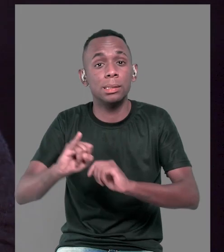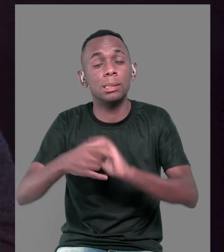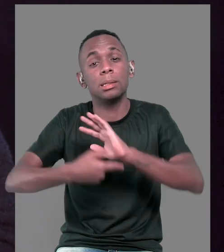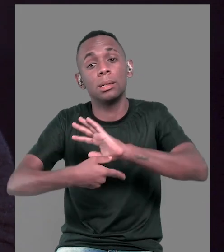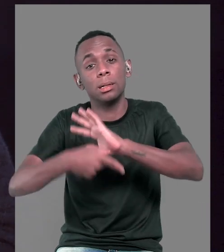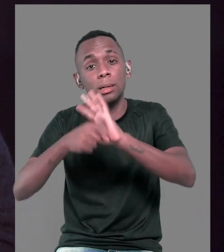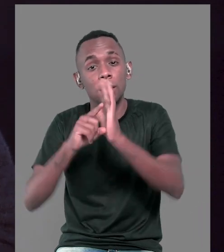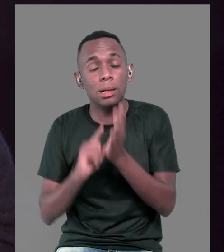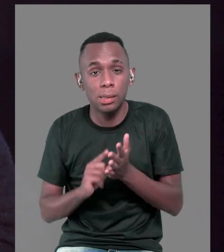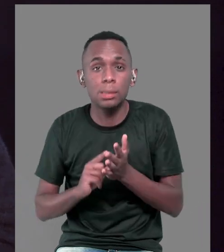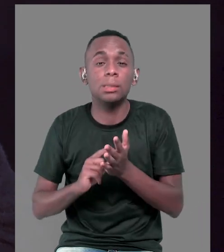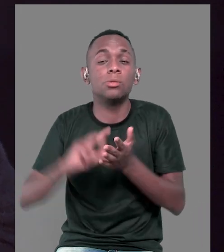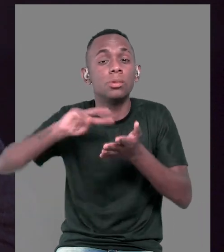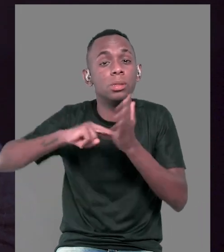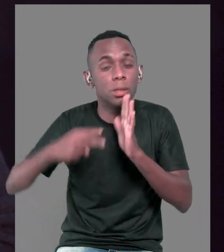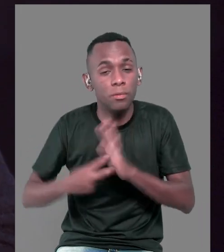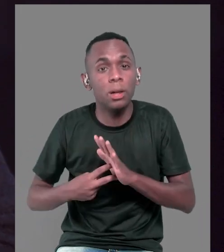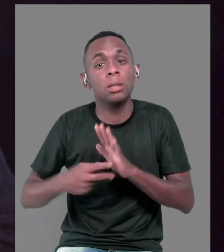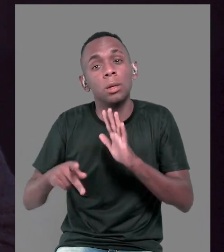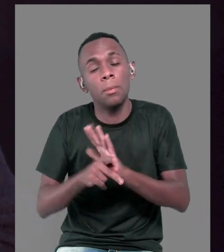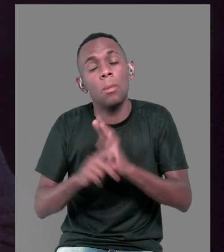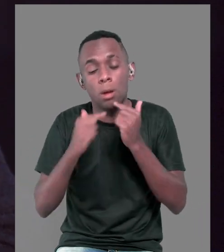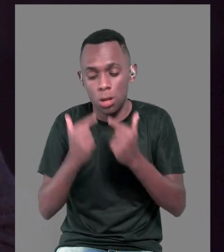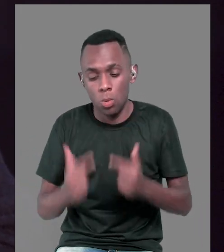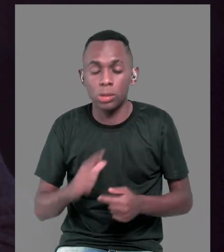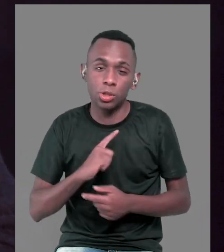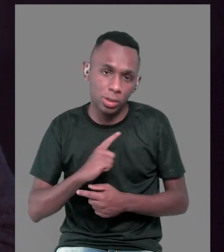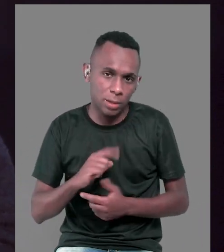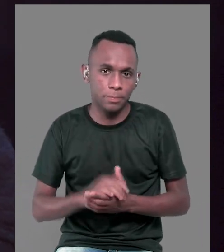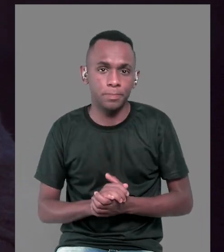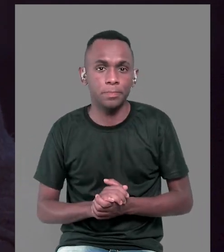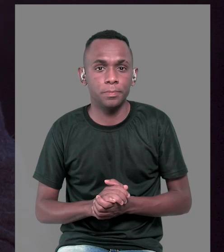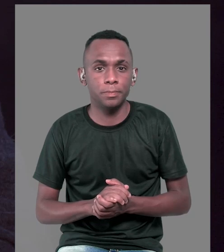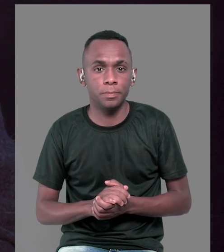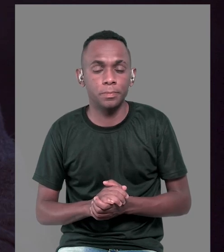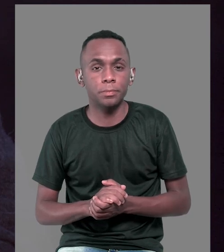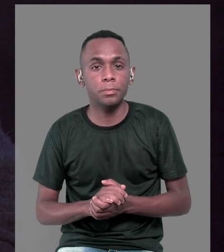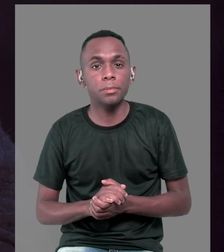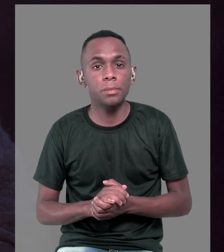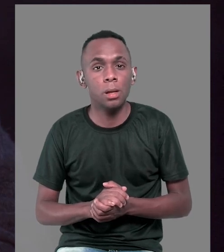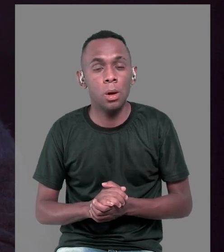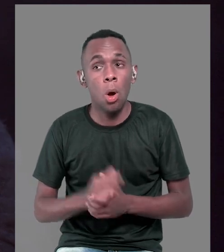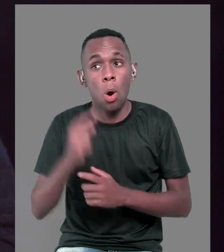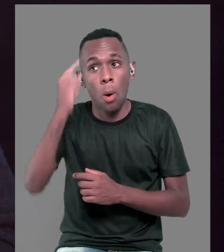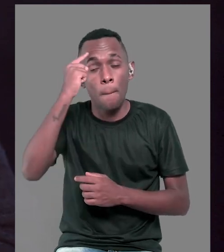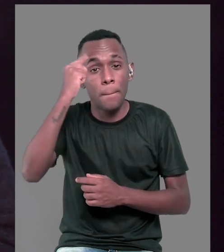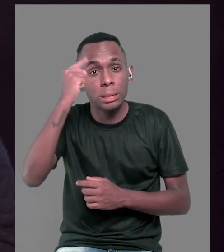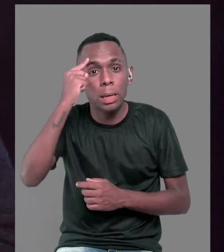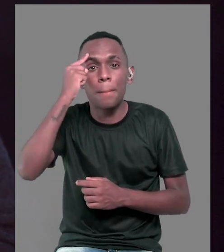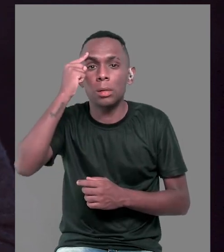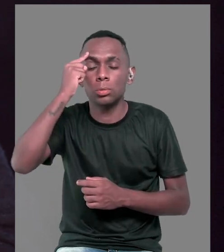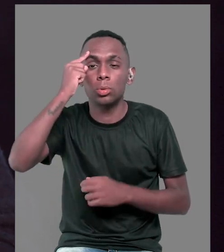de signos, de linguagem. O pensamento não se estabelece fora